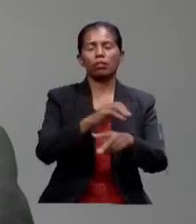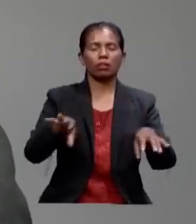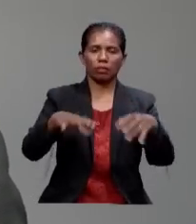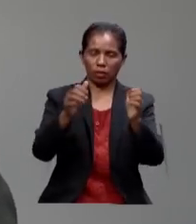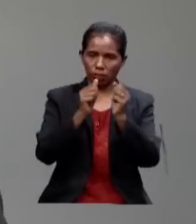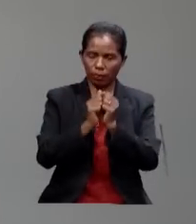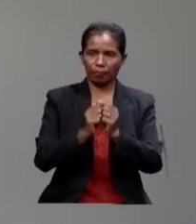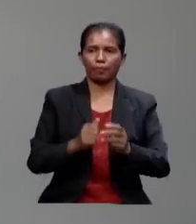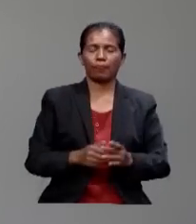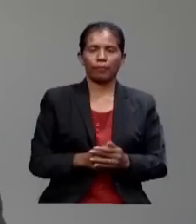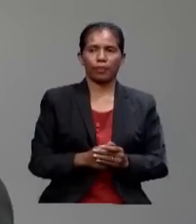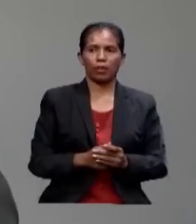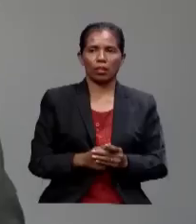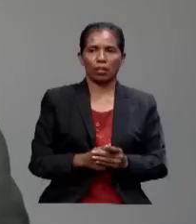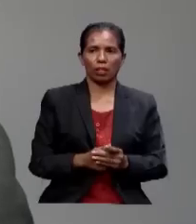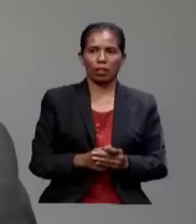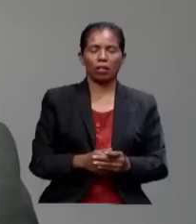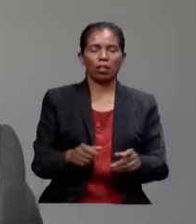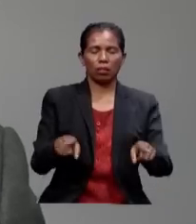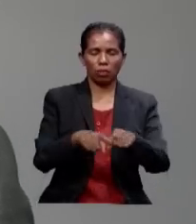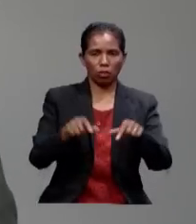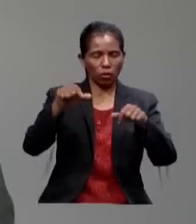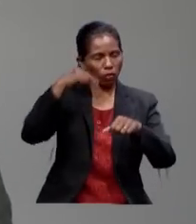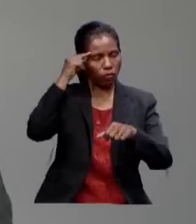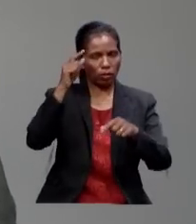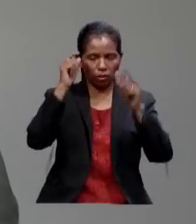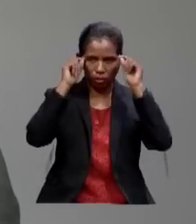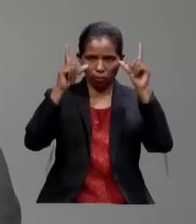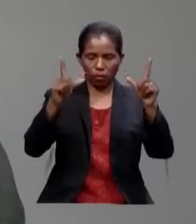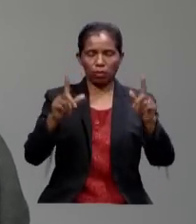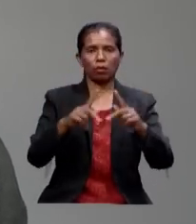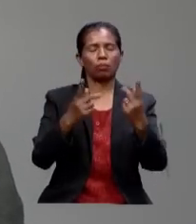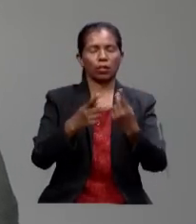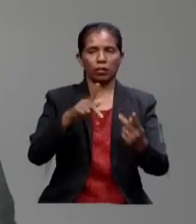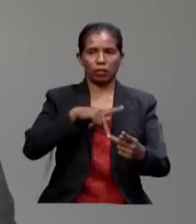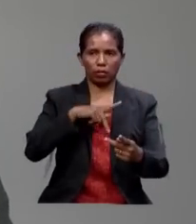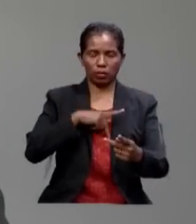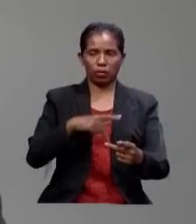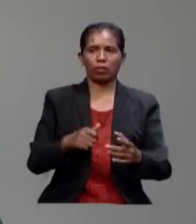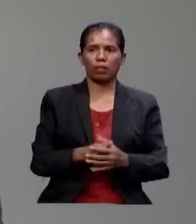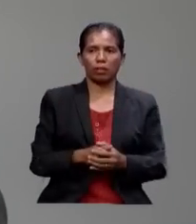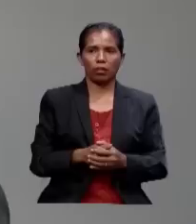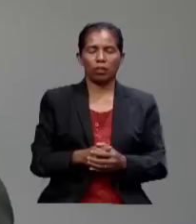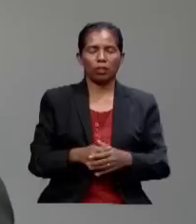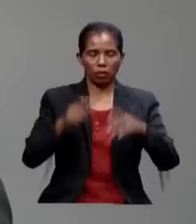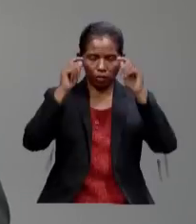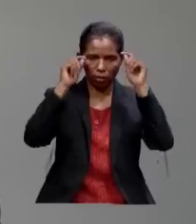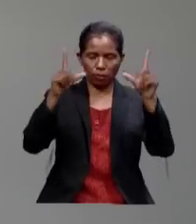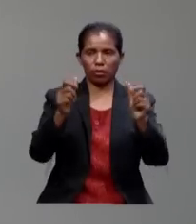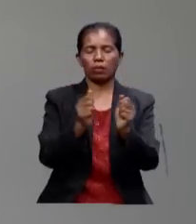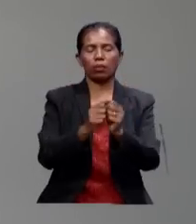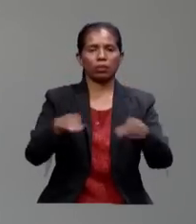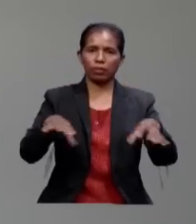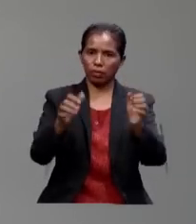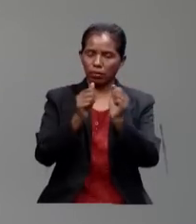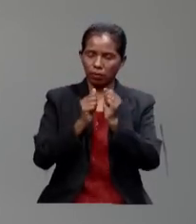Hungaria, mas governo Hungaria ou governo Timor, setor privado Hungaria ou setor privado Timor, Timor, levou esse serviço muito